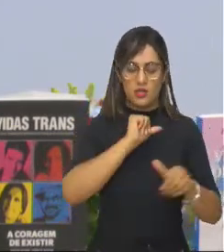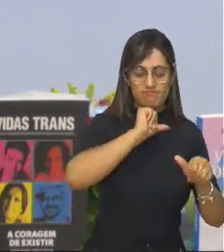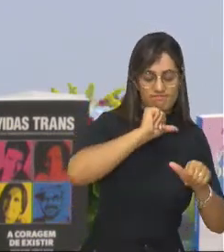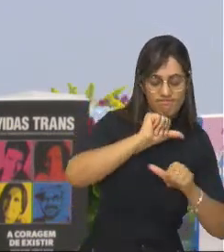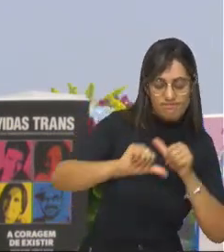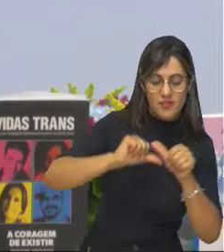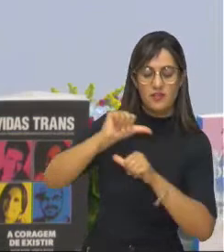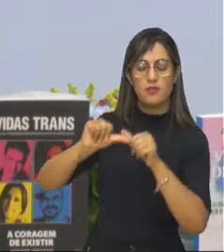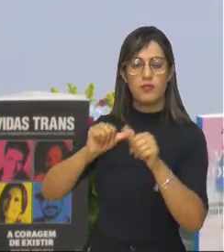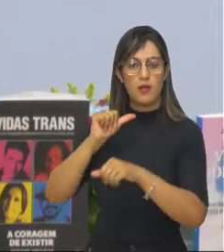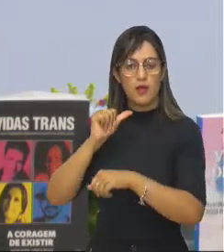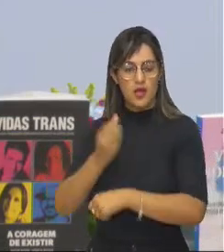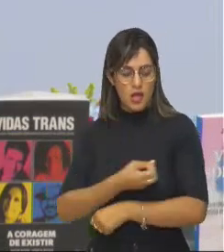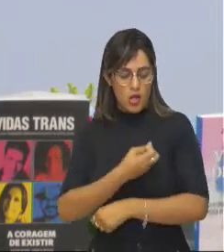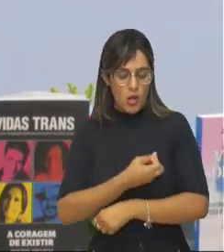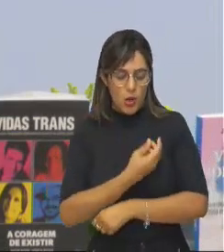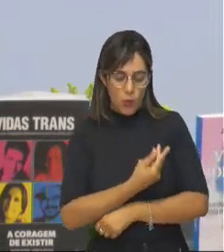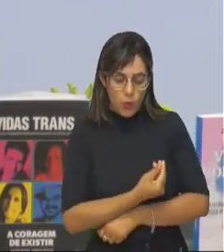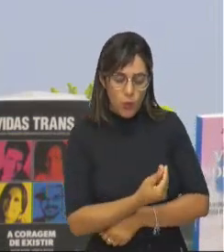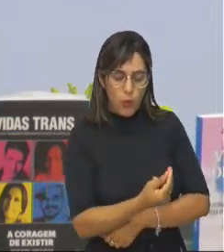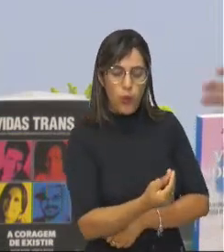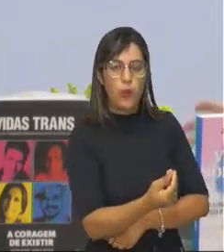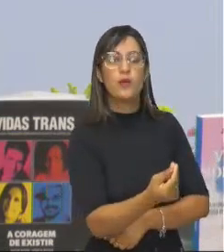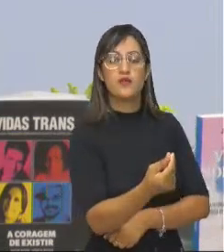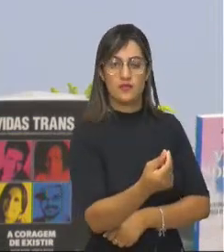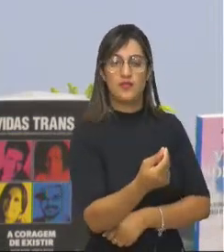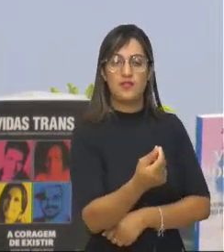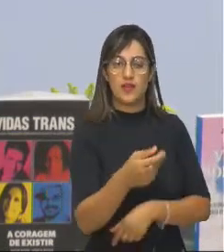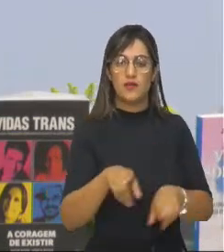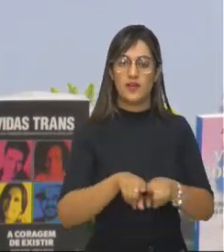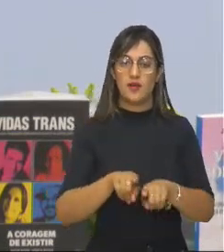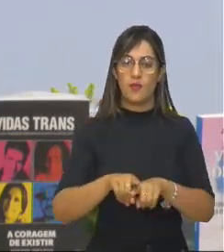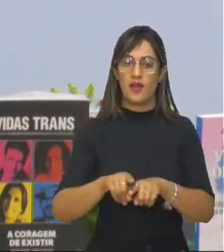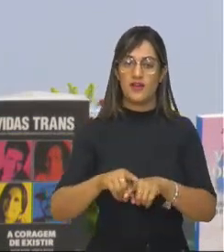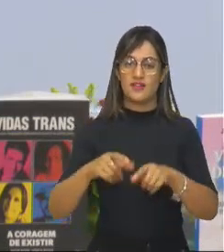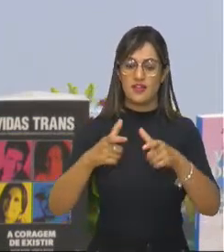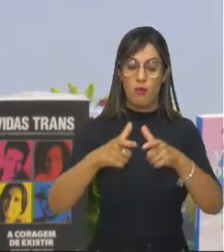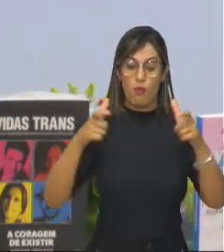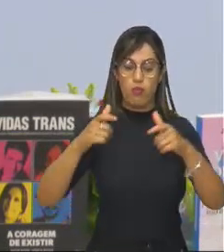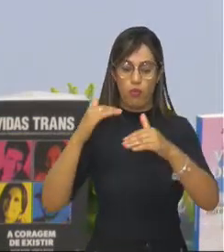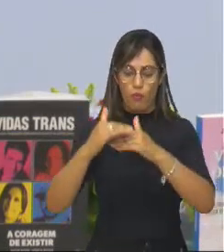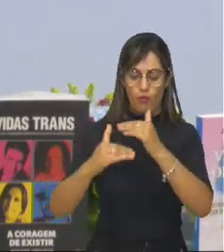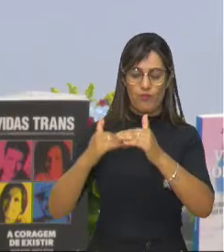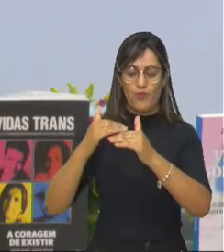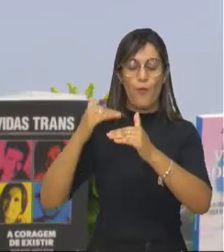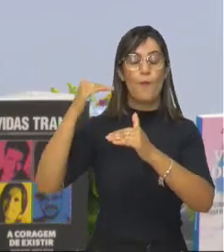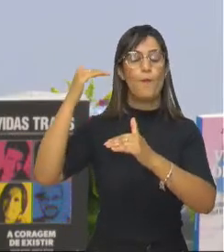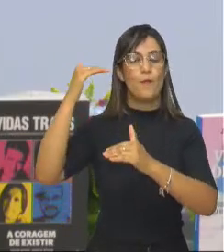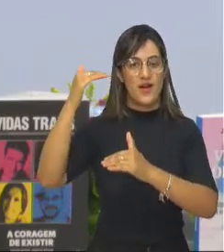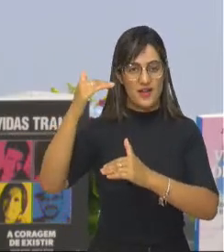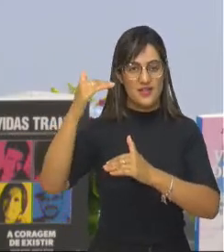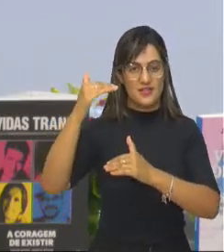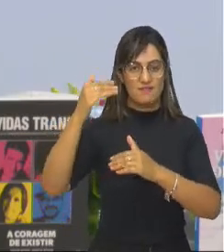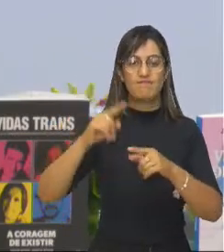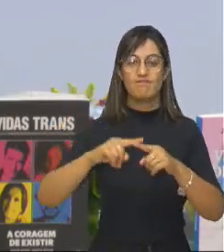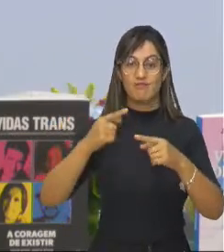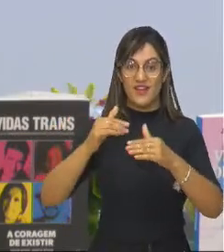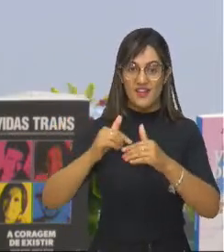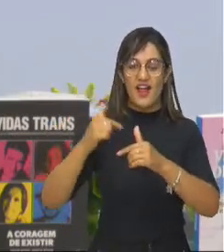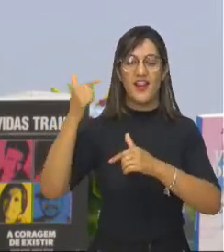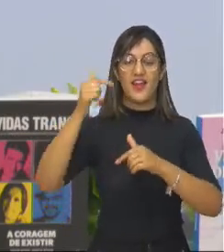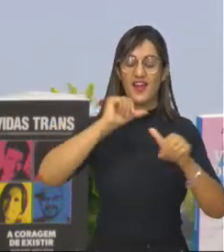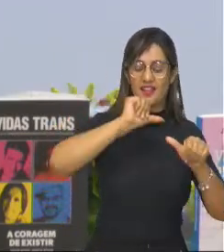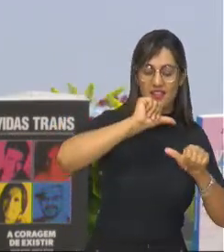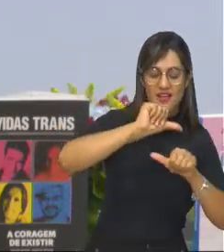que elas continuem vivendo e que elas sejam mais do que nós somos. Sei lá o quê, mas que sejam muito além.